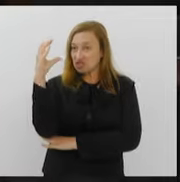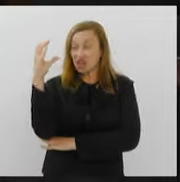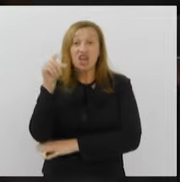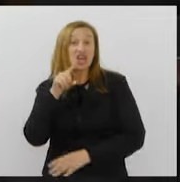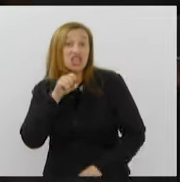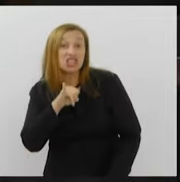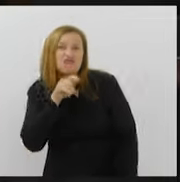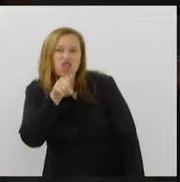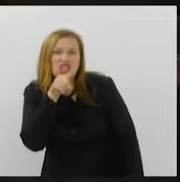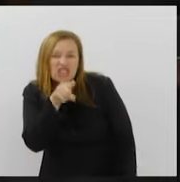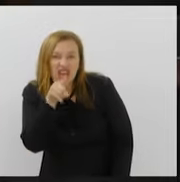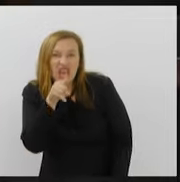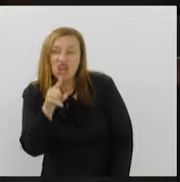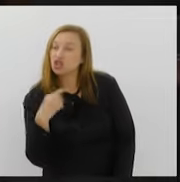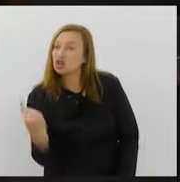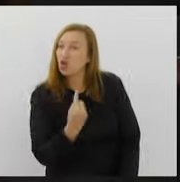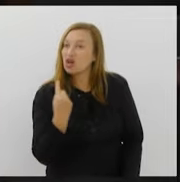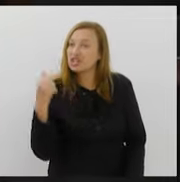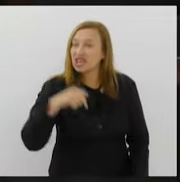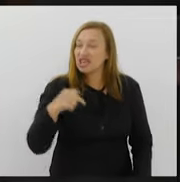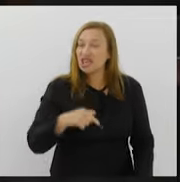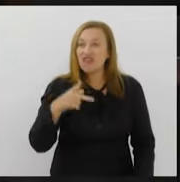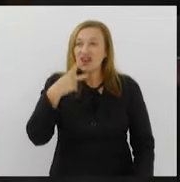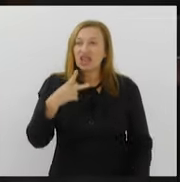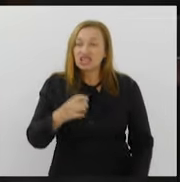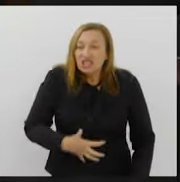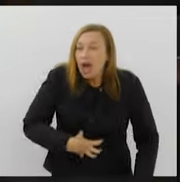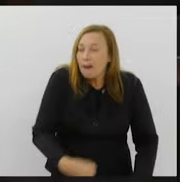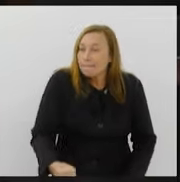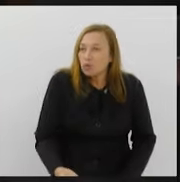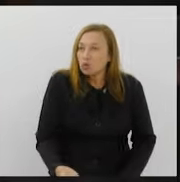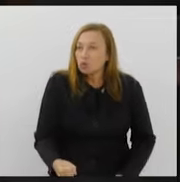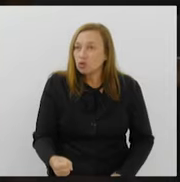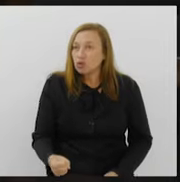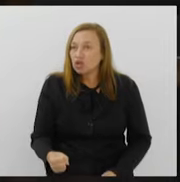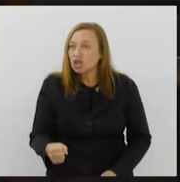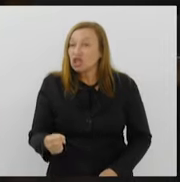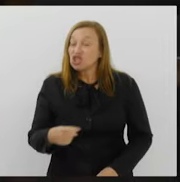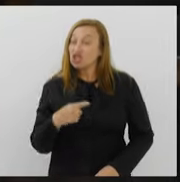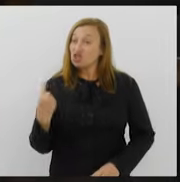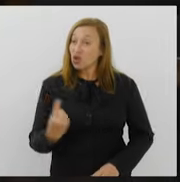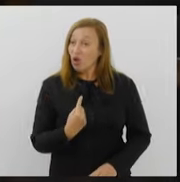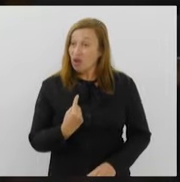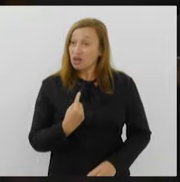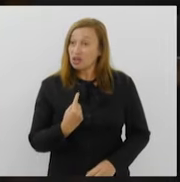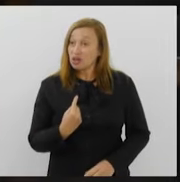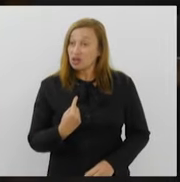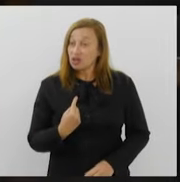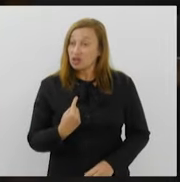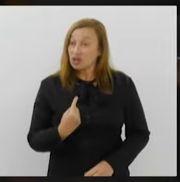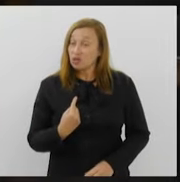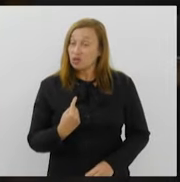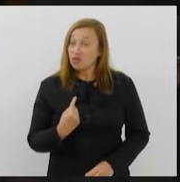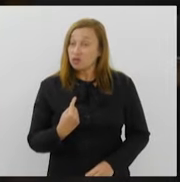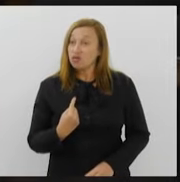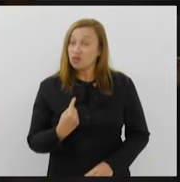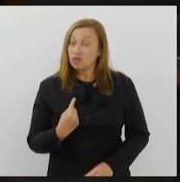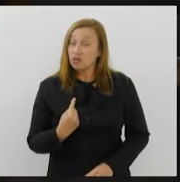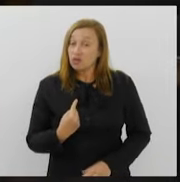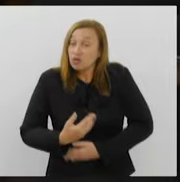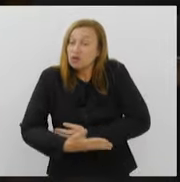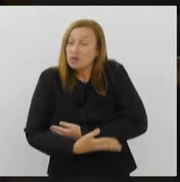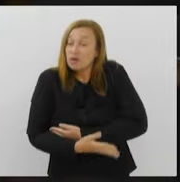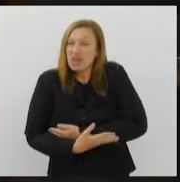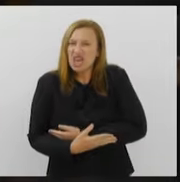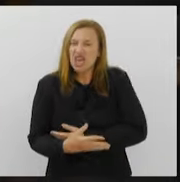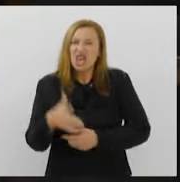você, nós todos que estamos aqui falando de aborto, não fosse um objeto do aborto. É muito simples você não dar chance para o outro